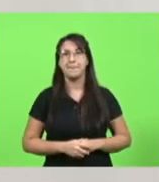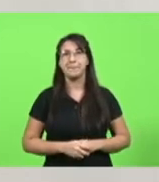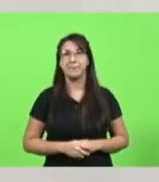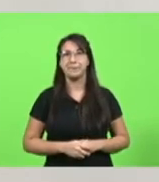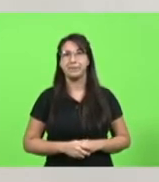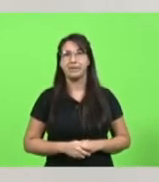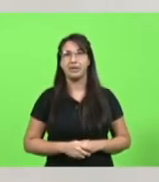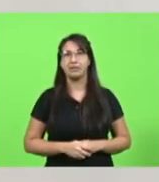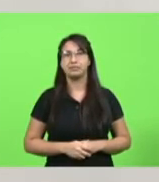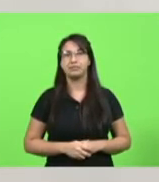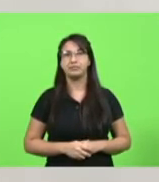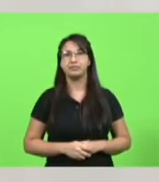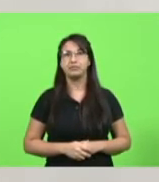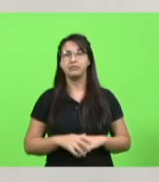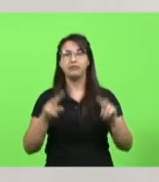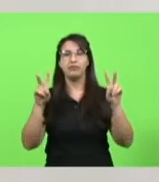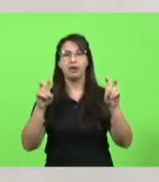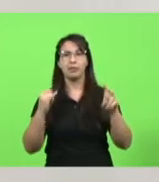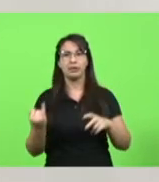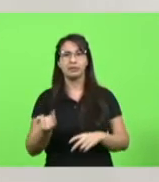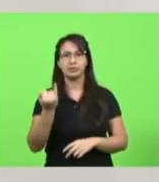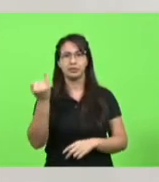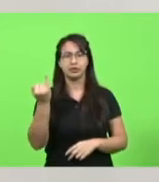presidente. A disseminação